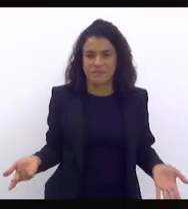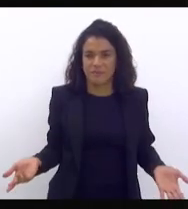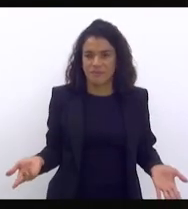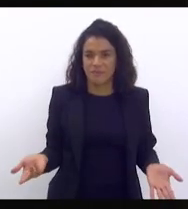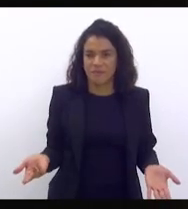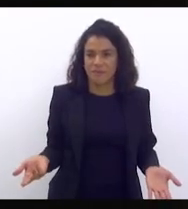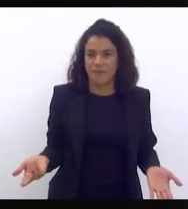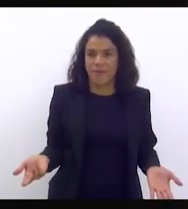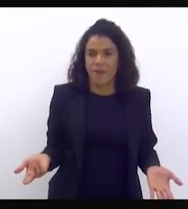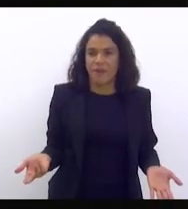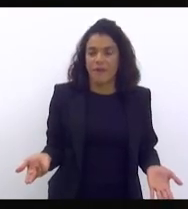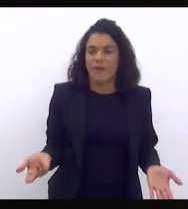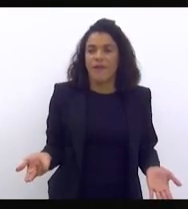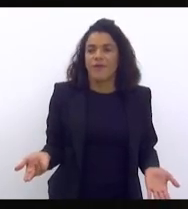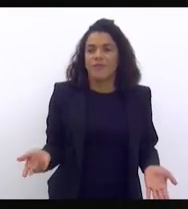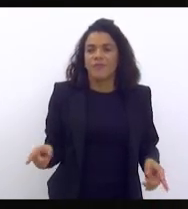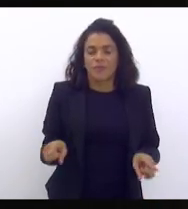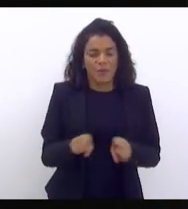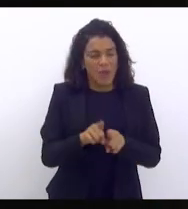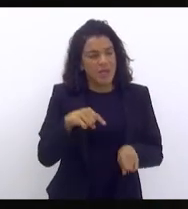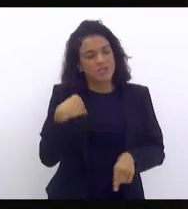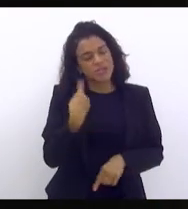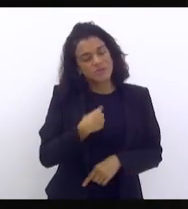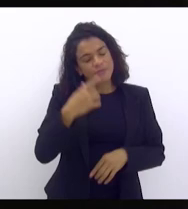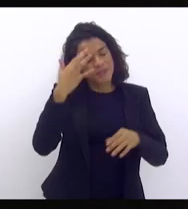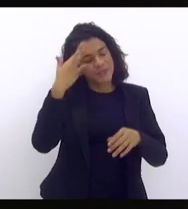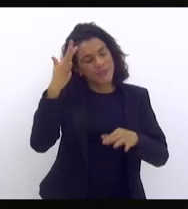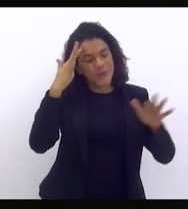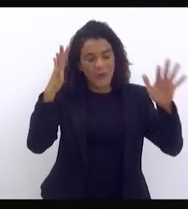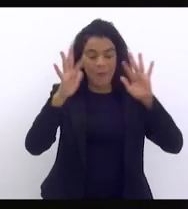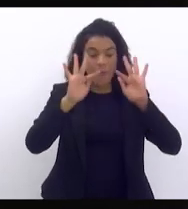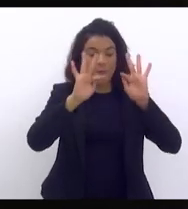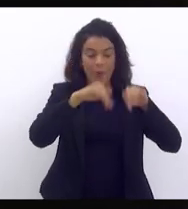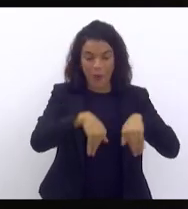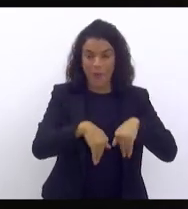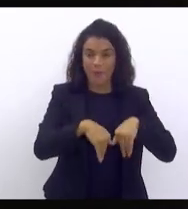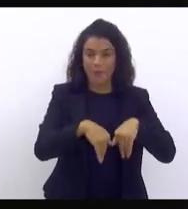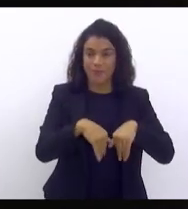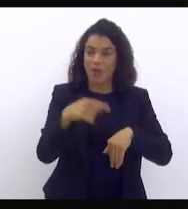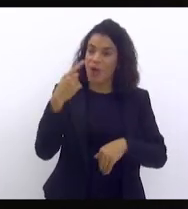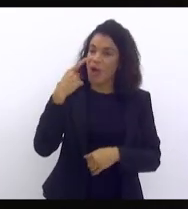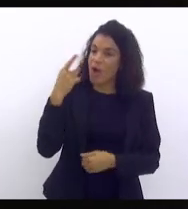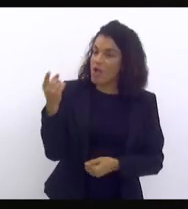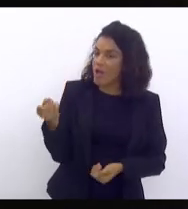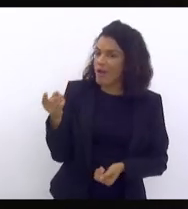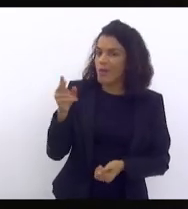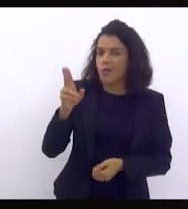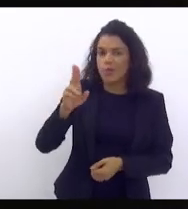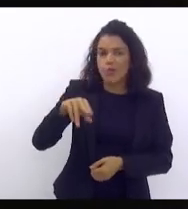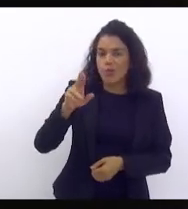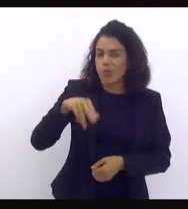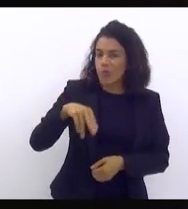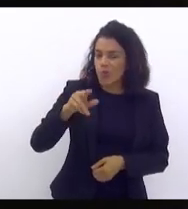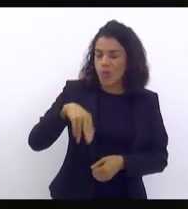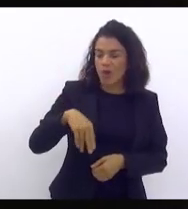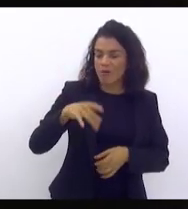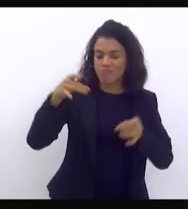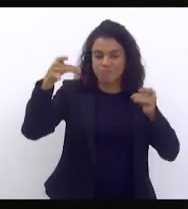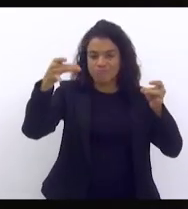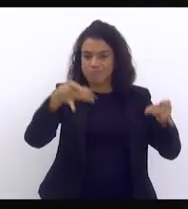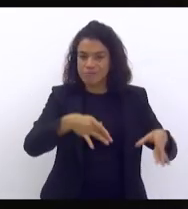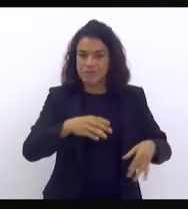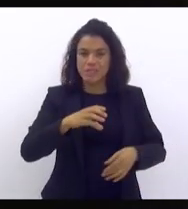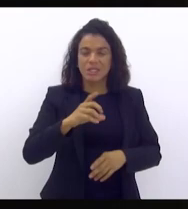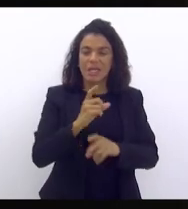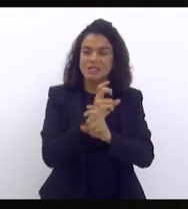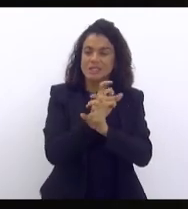E quando todos nós pensávamos que ia acabar, está ali o companheiro Saquinho, que não arredou o pé da